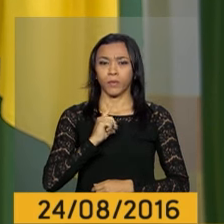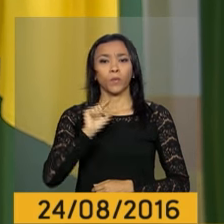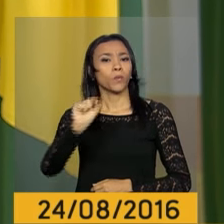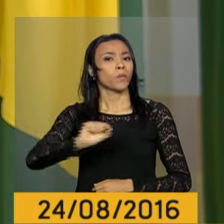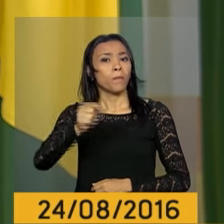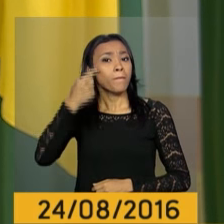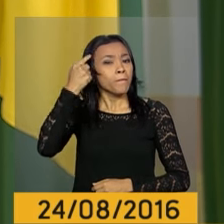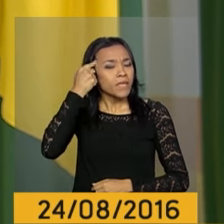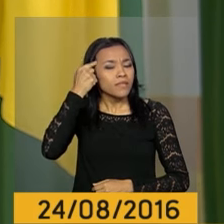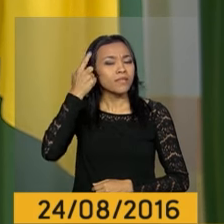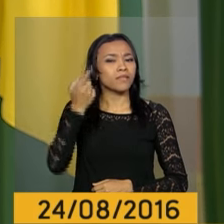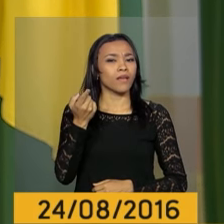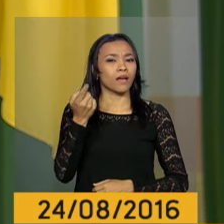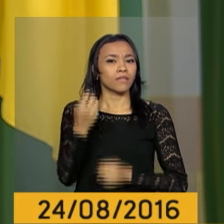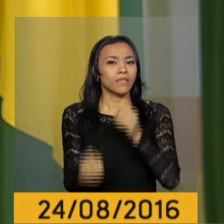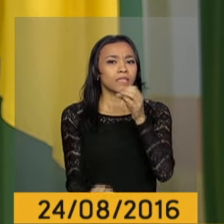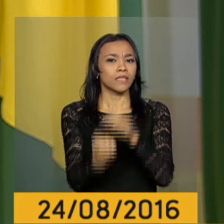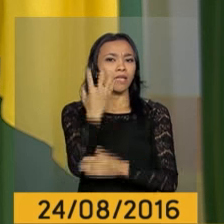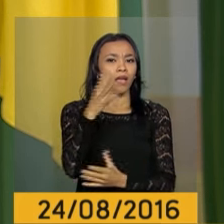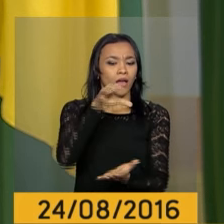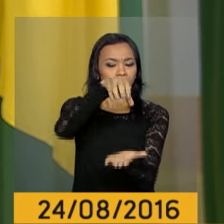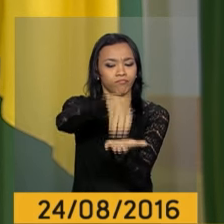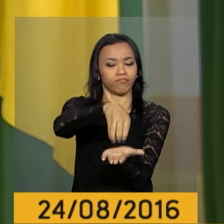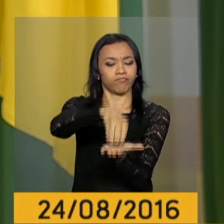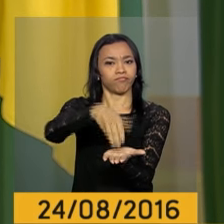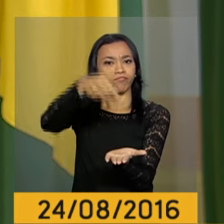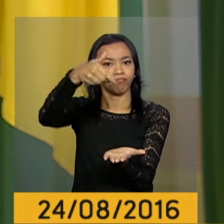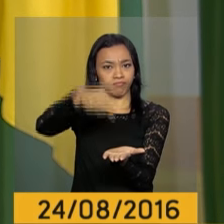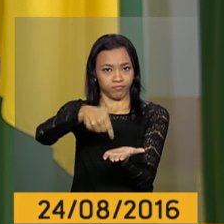pensado em criar um órgão especializado